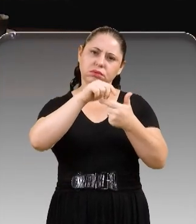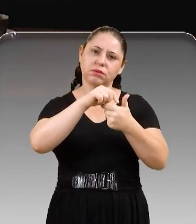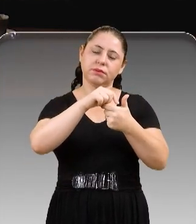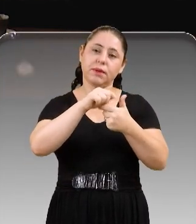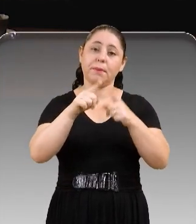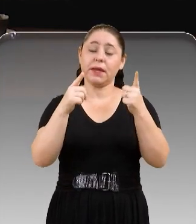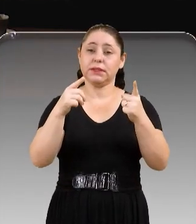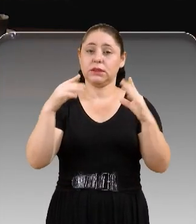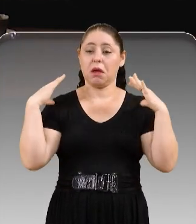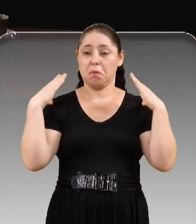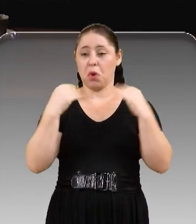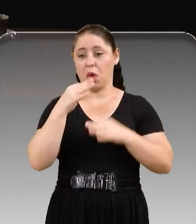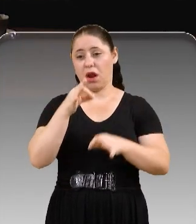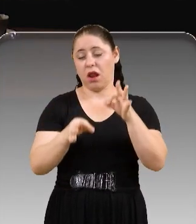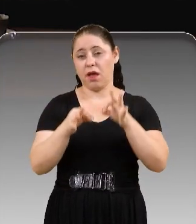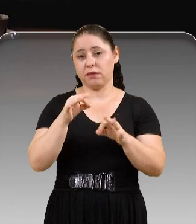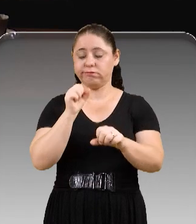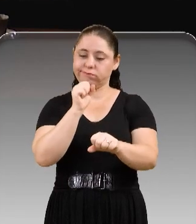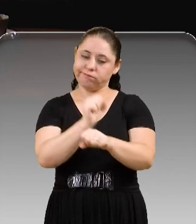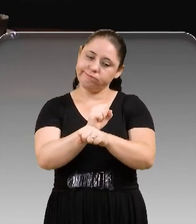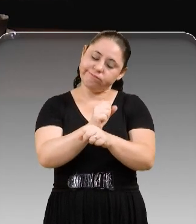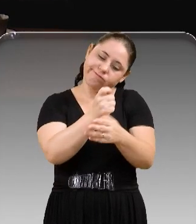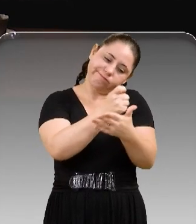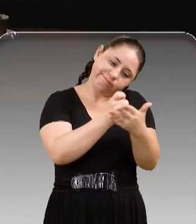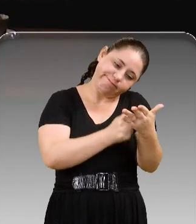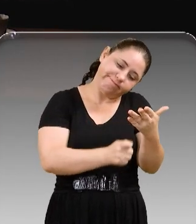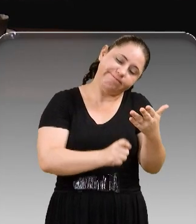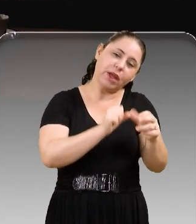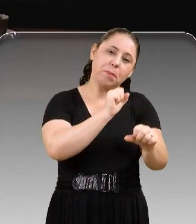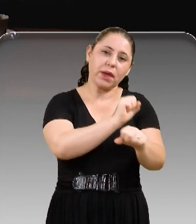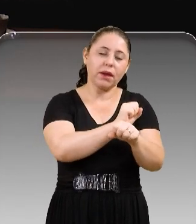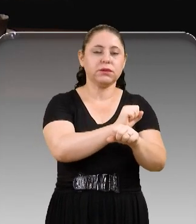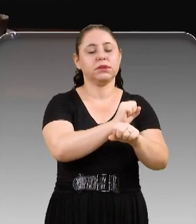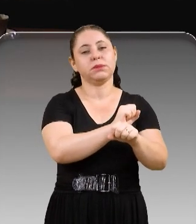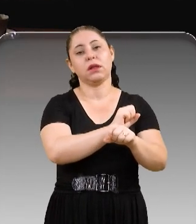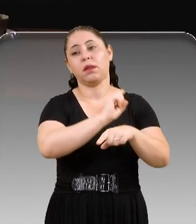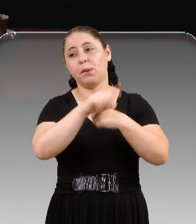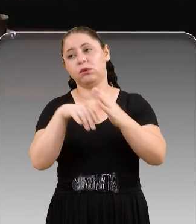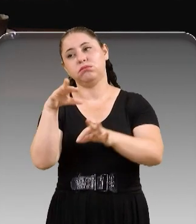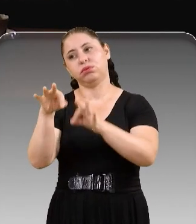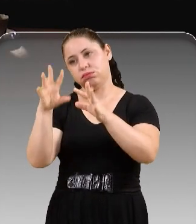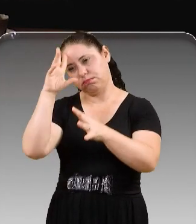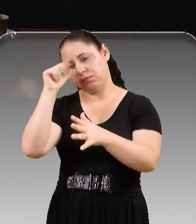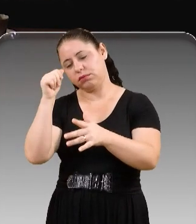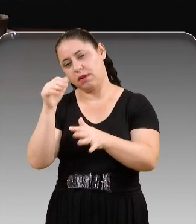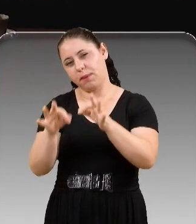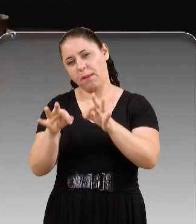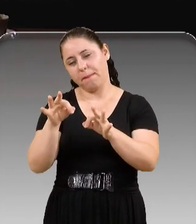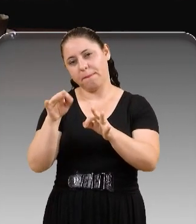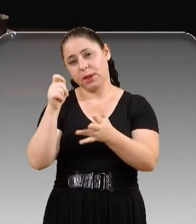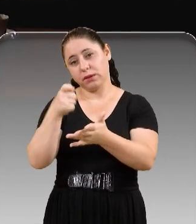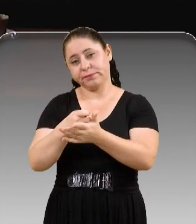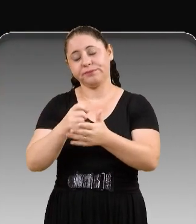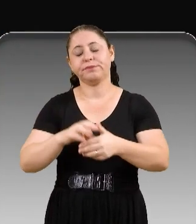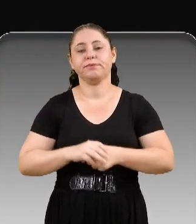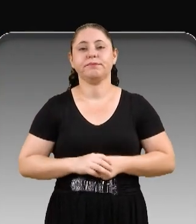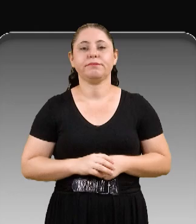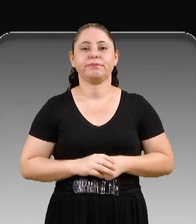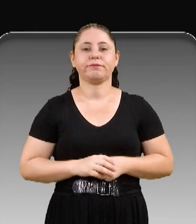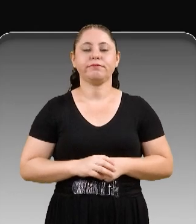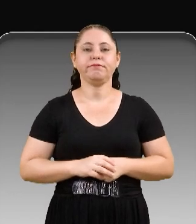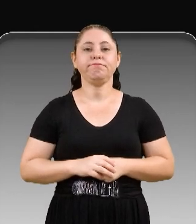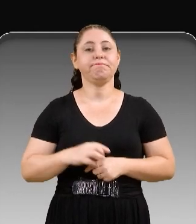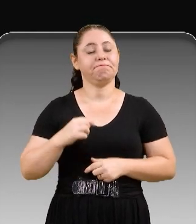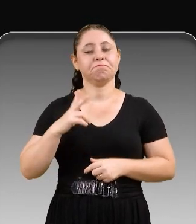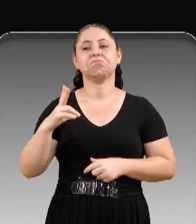agora a magistratura me tomou muito tempo e eu tive que dar um tempo na confecção, na elaboração desses livros. E